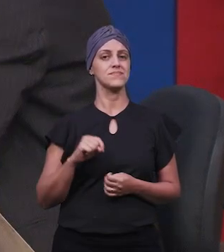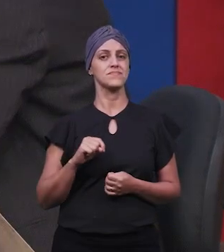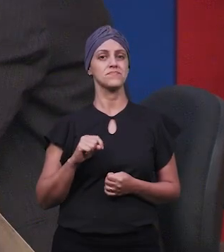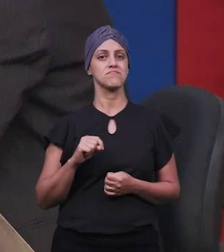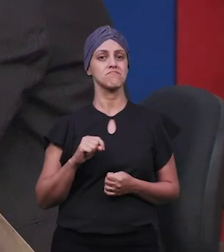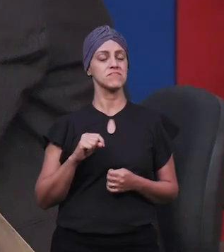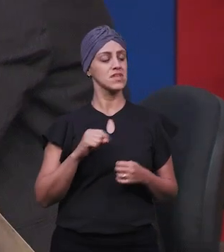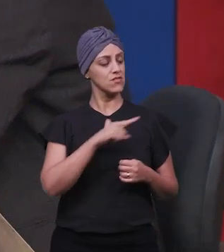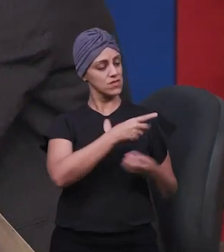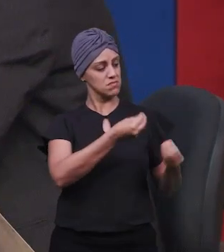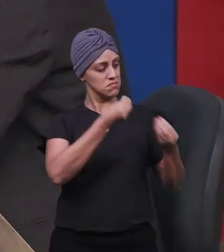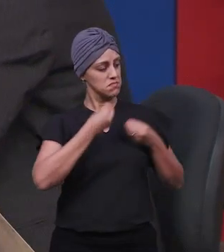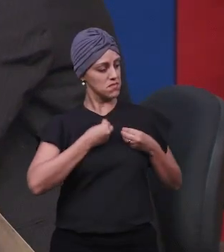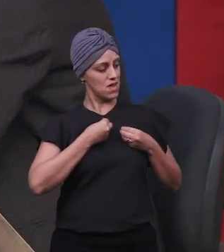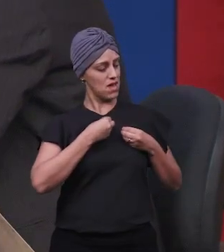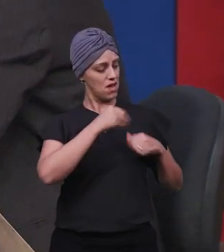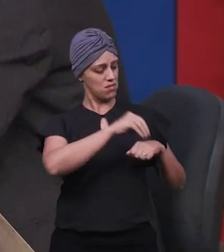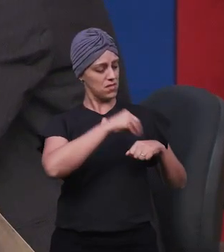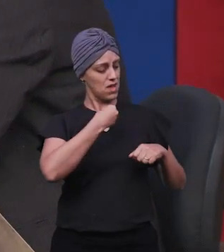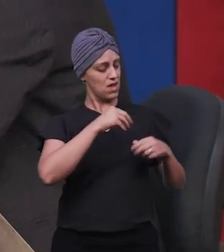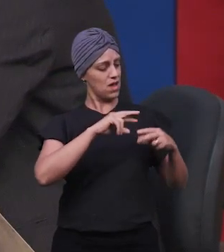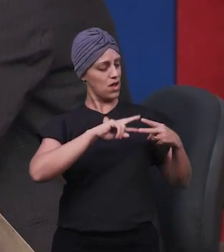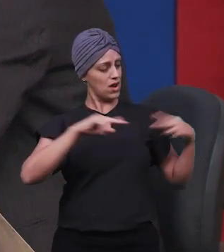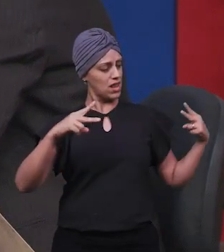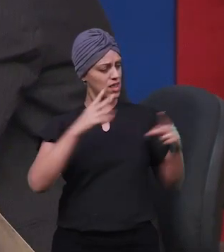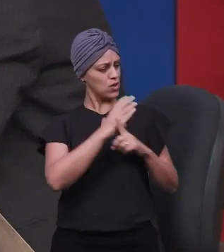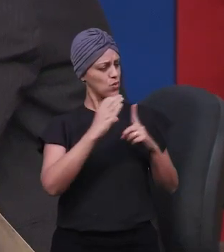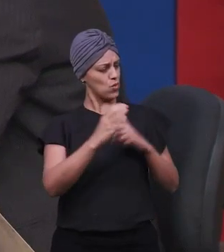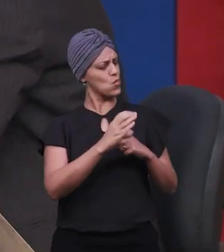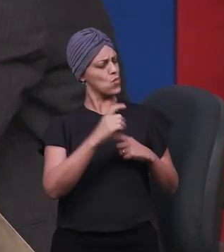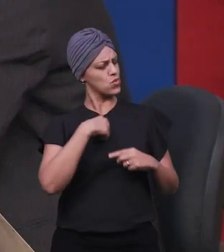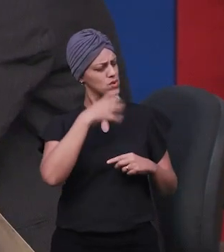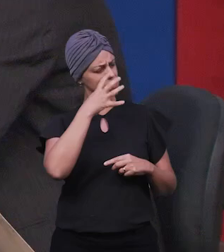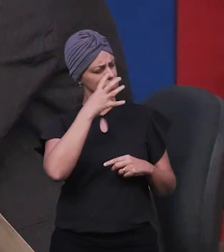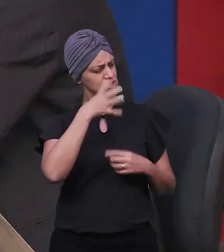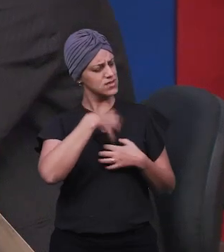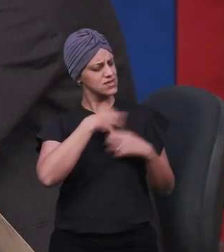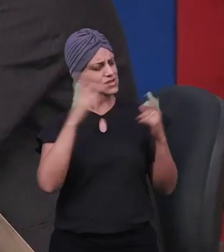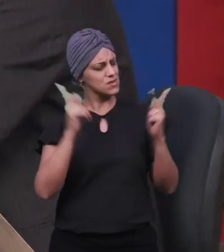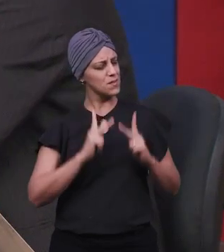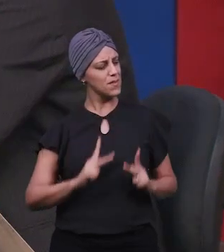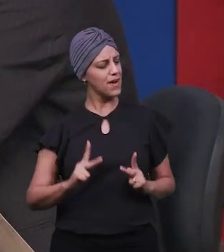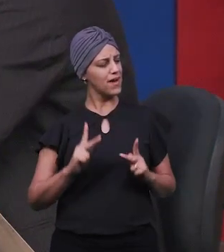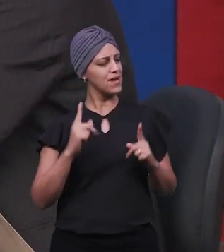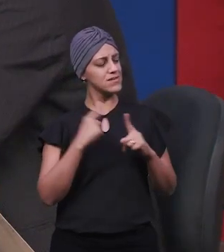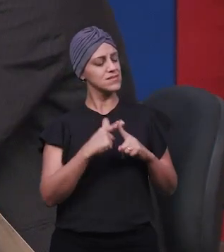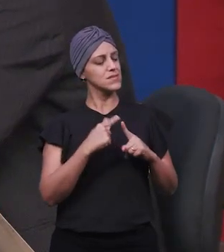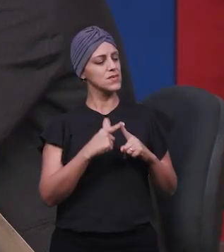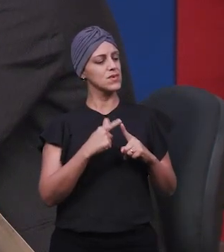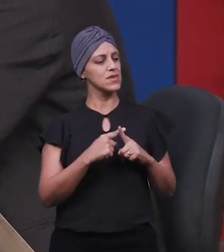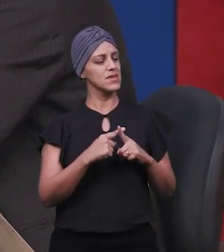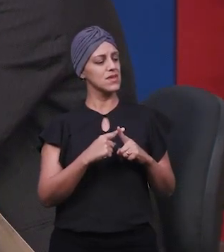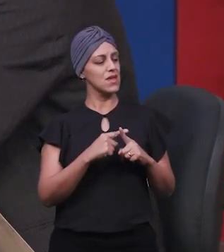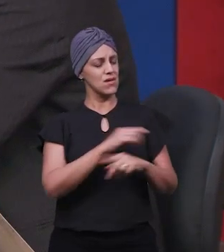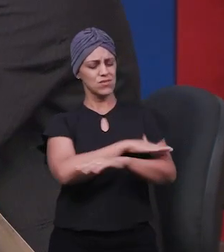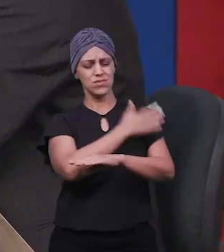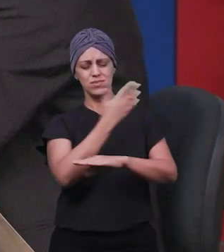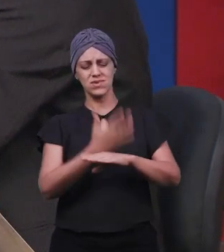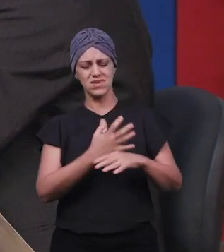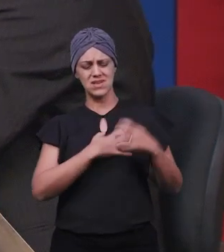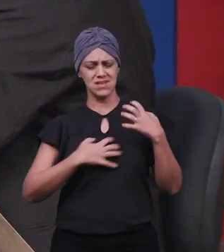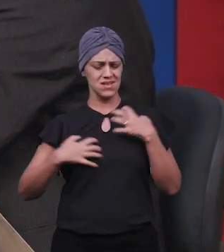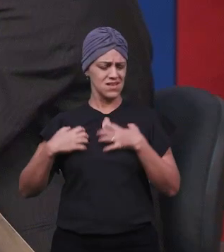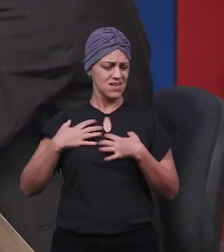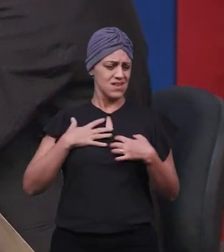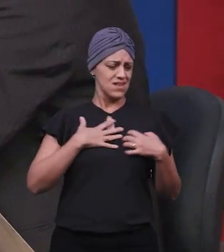essa mensagem, esse link, esse culto que eu assisti foi para trazer paz para mim, porque todo esse